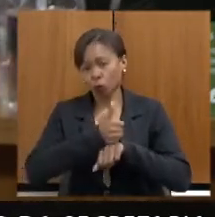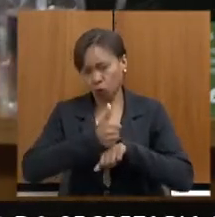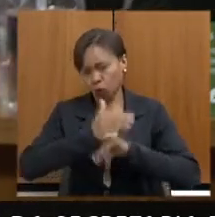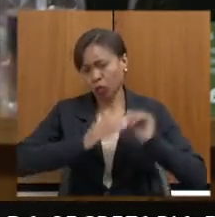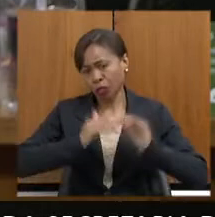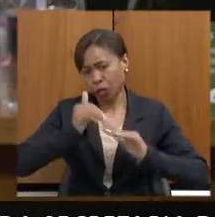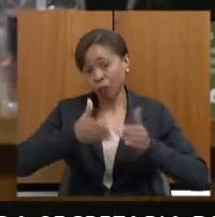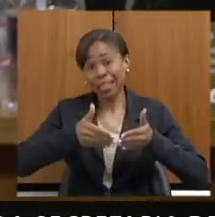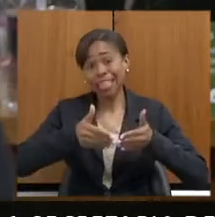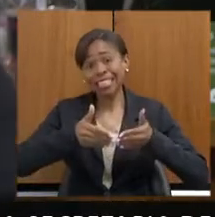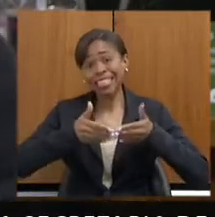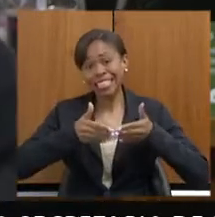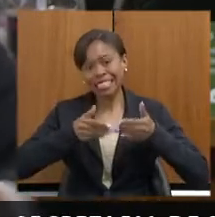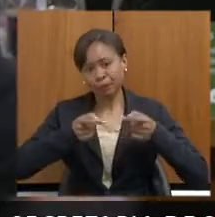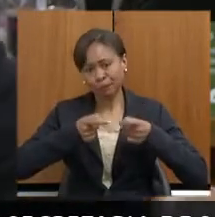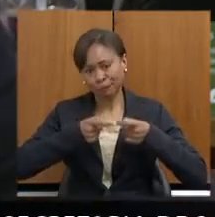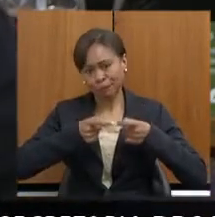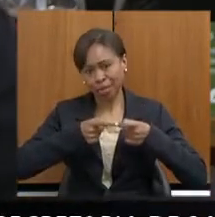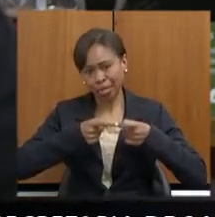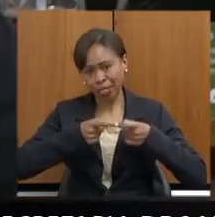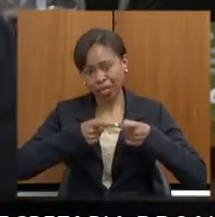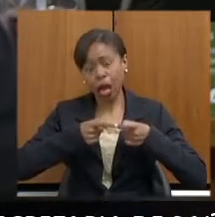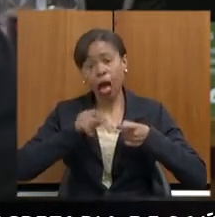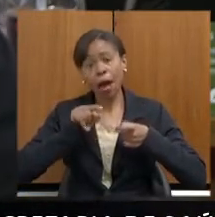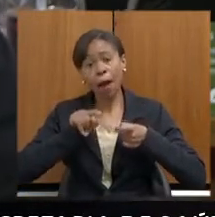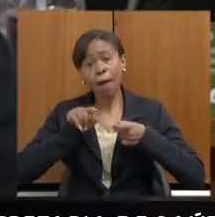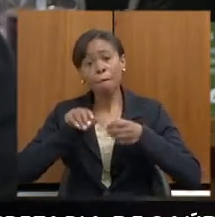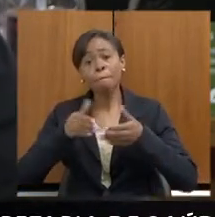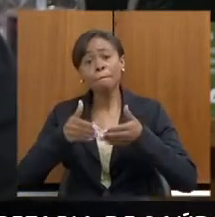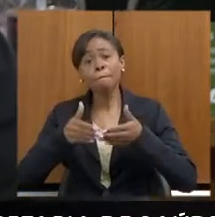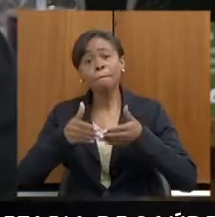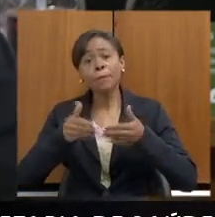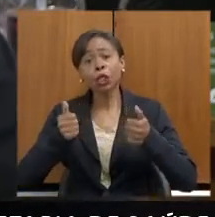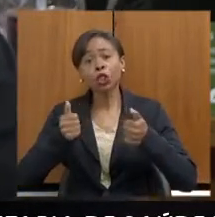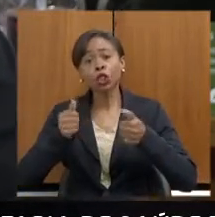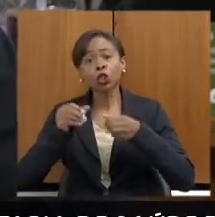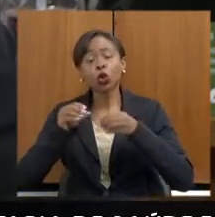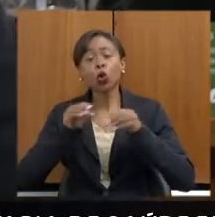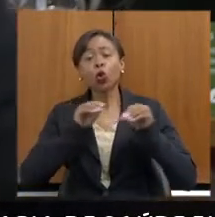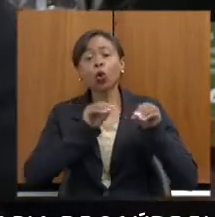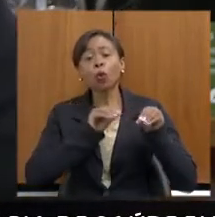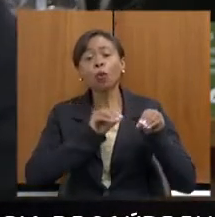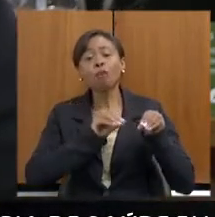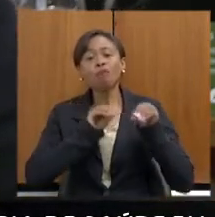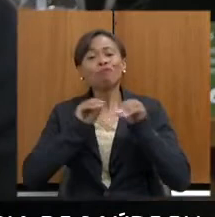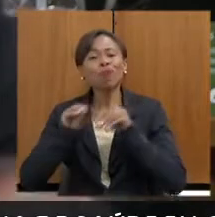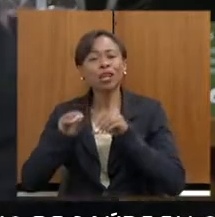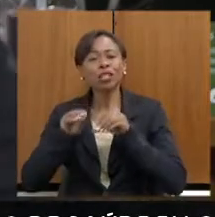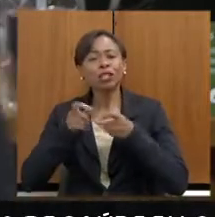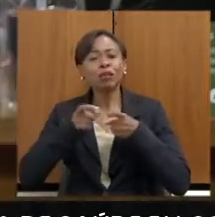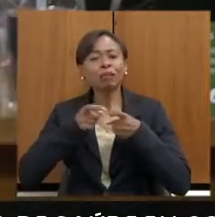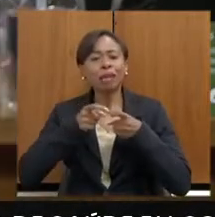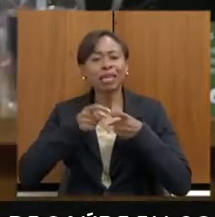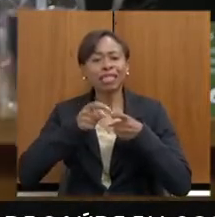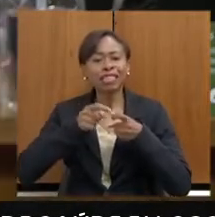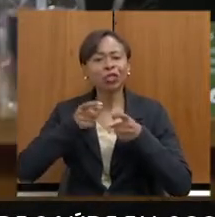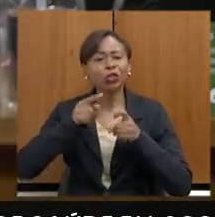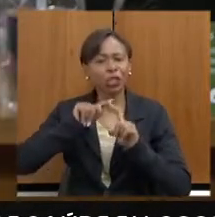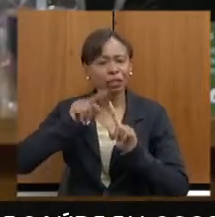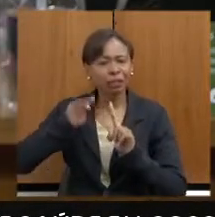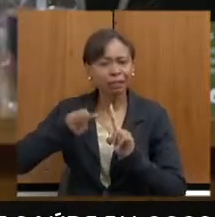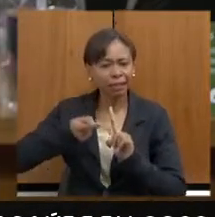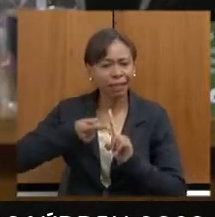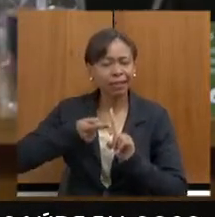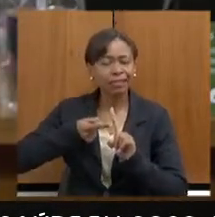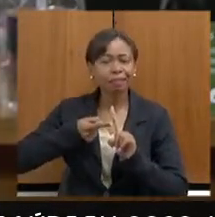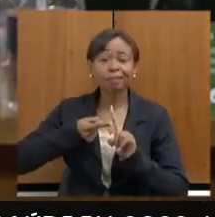médicas e ele precisou obviamente pediu deslocamento de obstetra ginecologista obstetra para maternidade porque tinha que